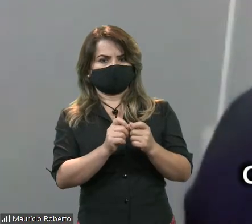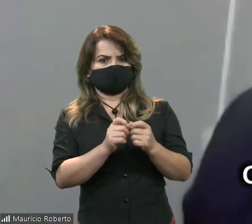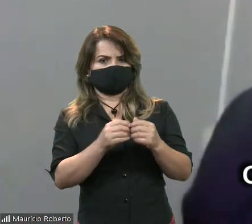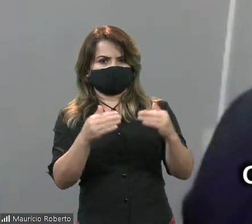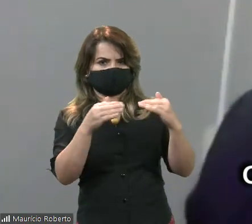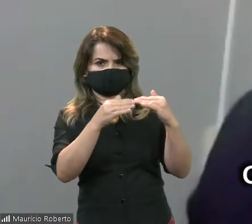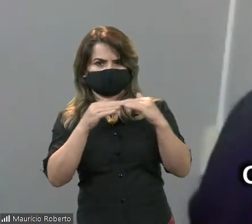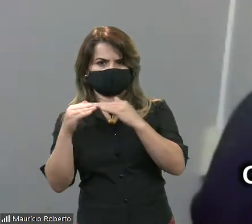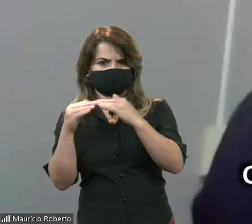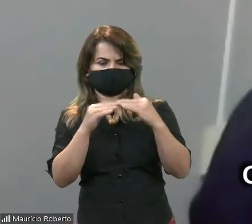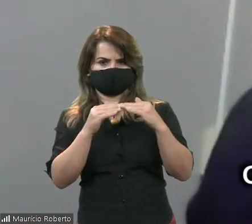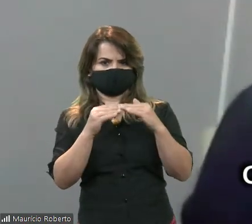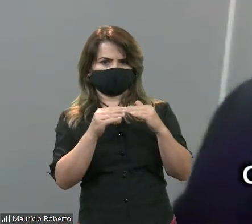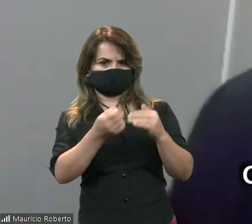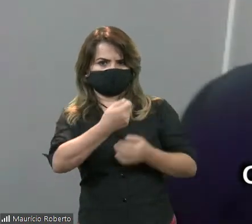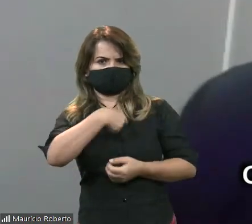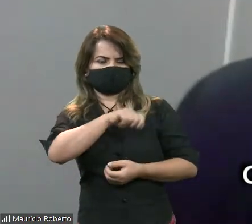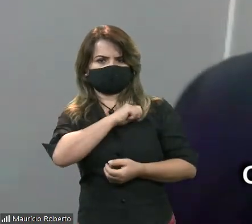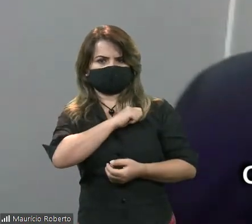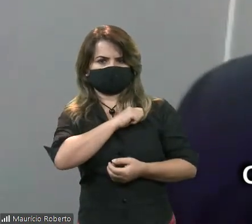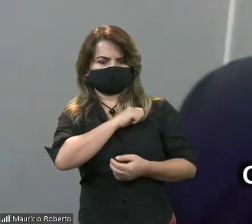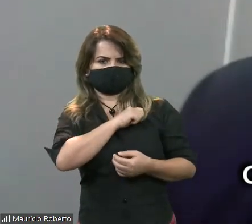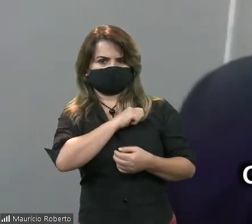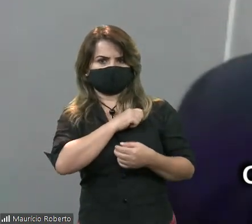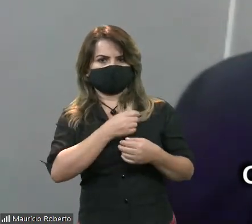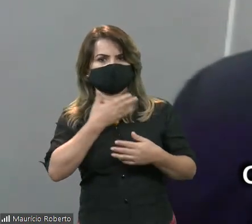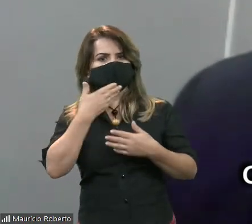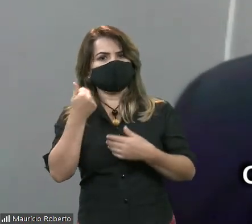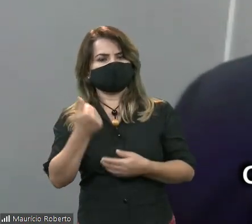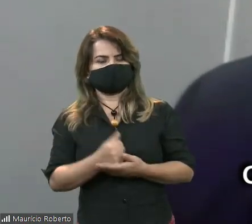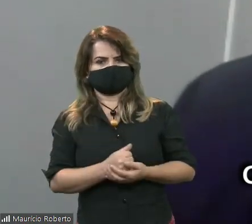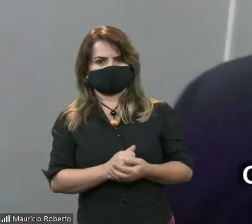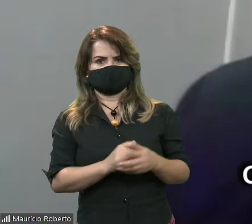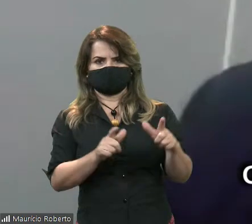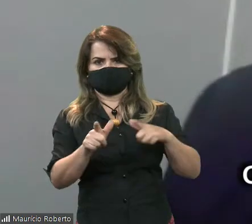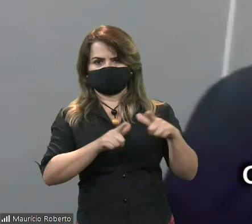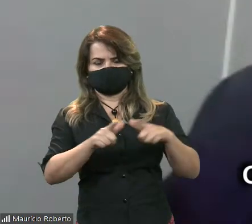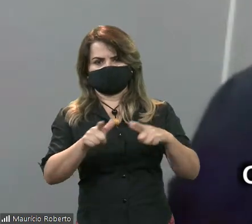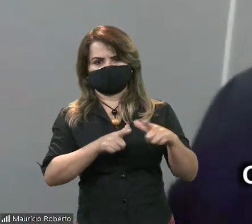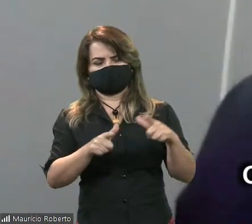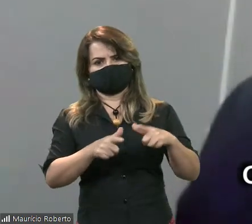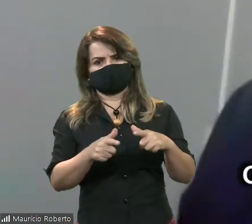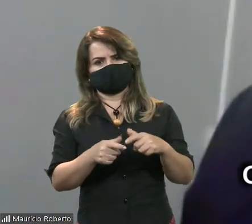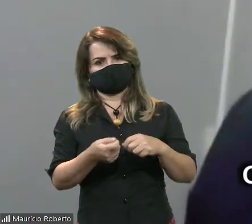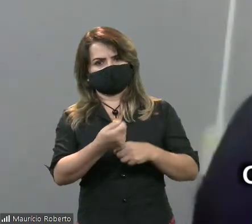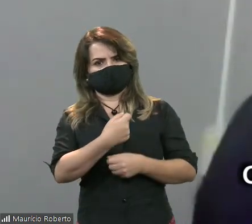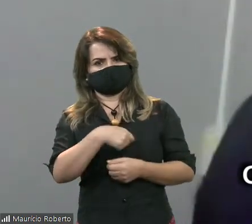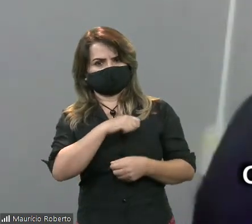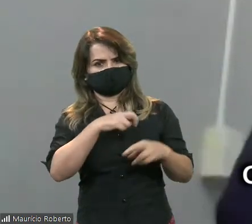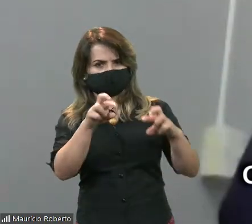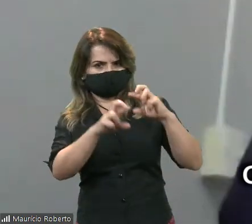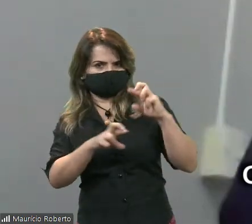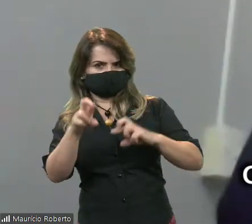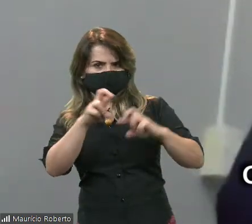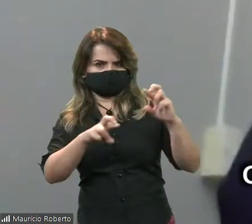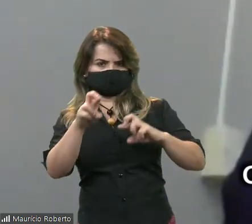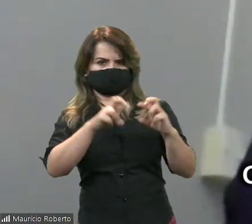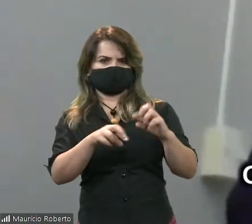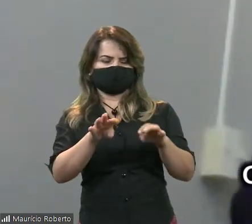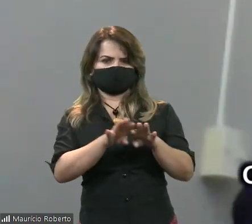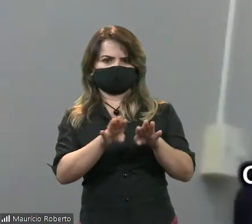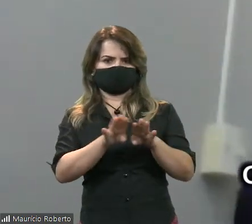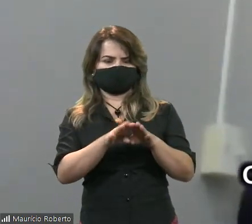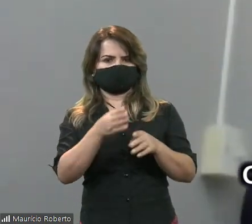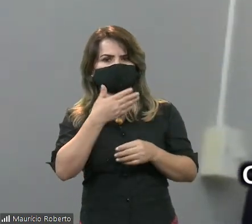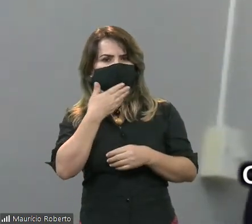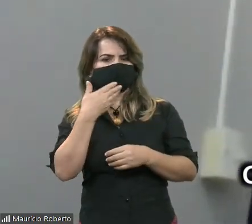procedimentos fiscalizatórios, melhoria da eficiência nos procedimentos de fiscalização, implementação no processo eletrônico e melhoria